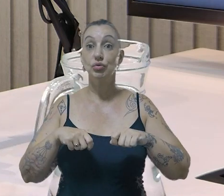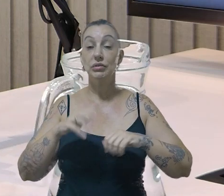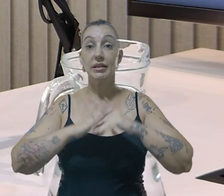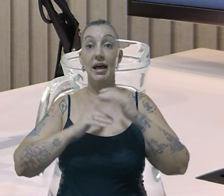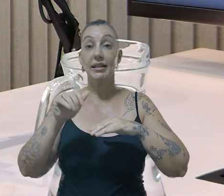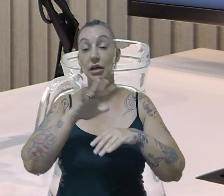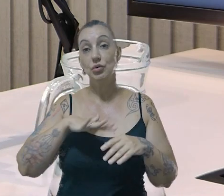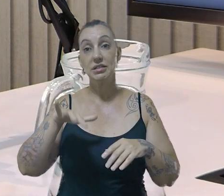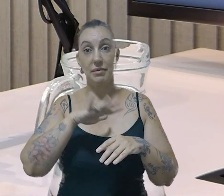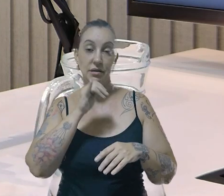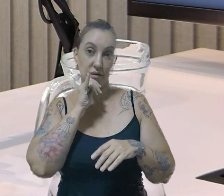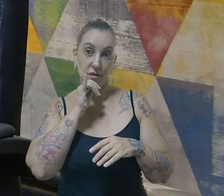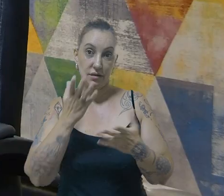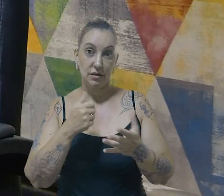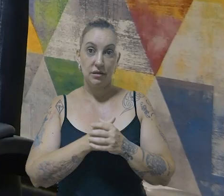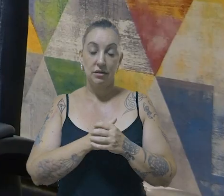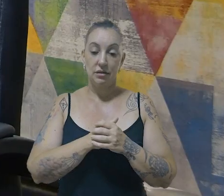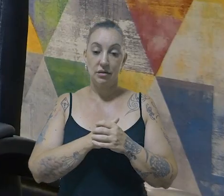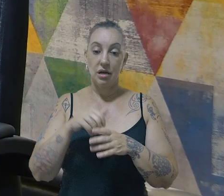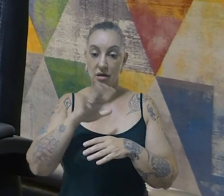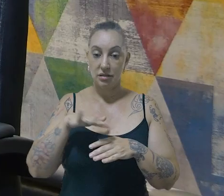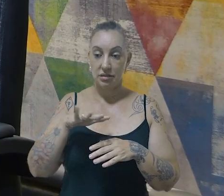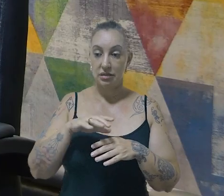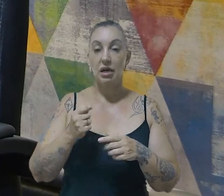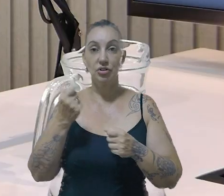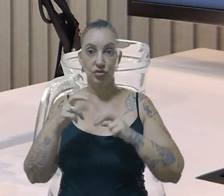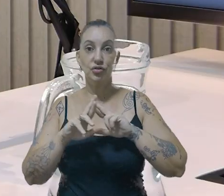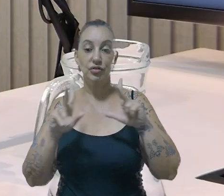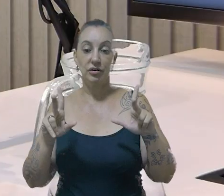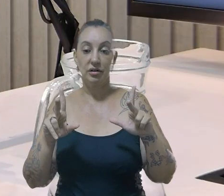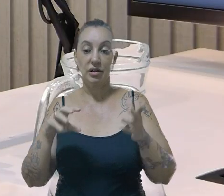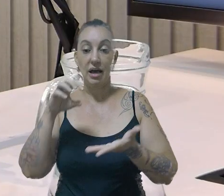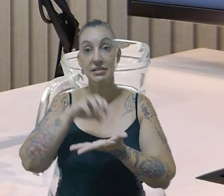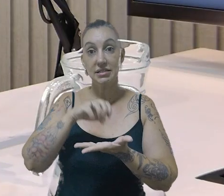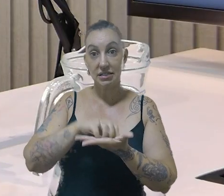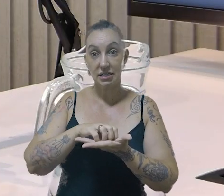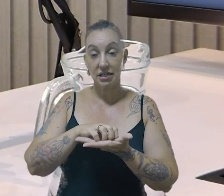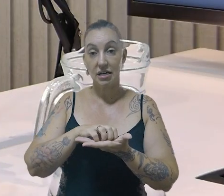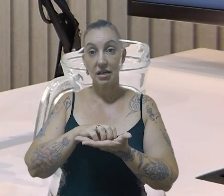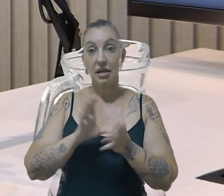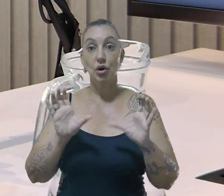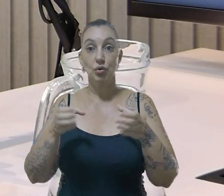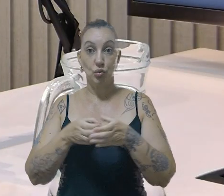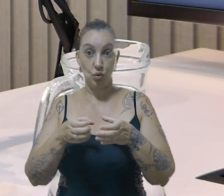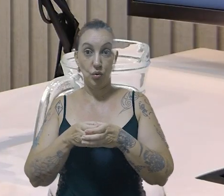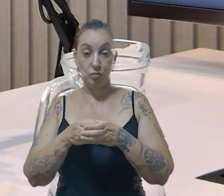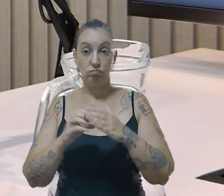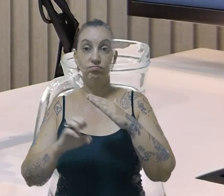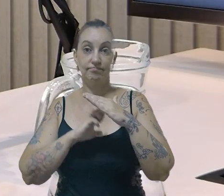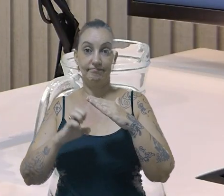exemplo então é uma que era um espaço mais alternativo também é que é a sede da Companhia da revista Uhum que não